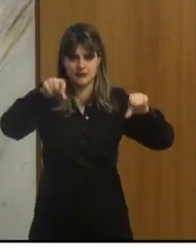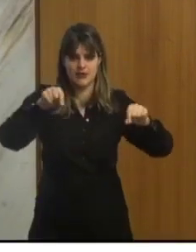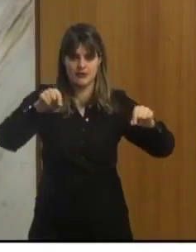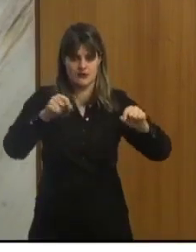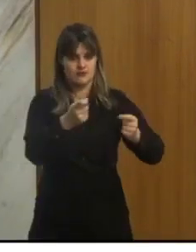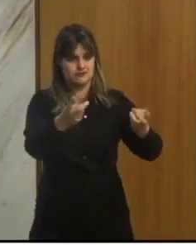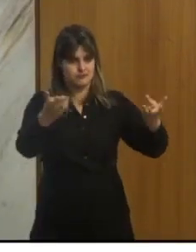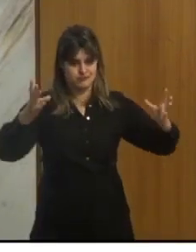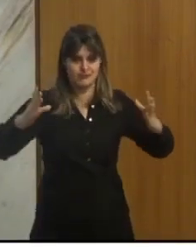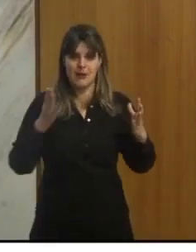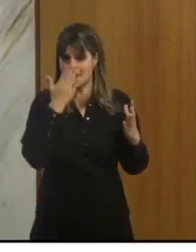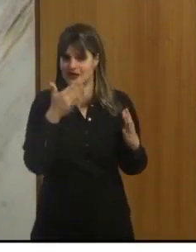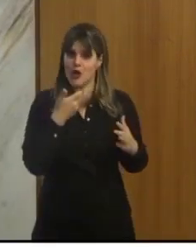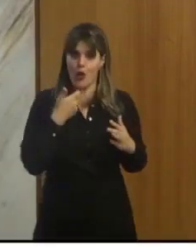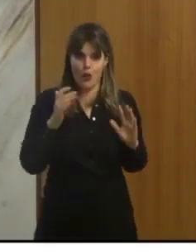isto tudo.